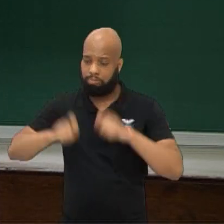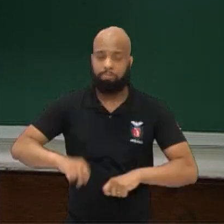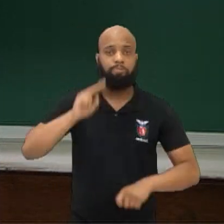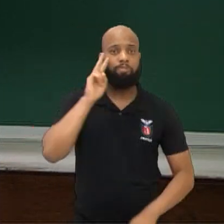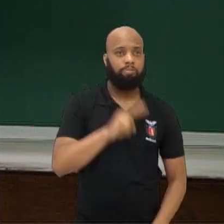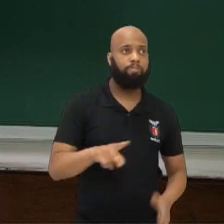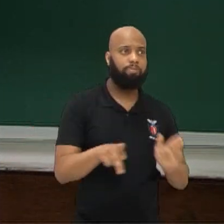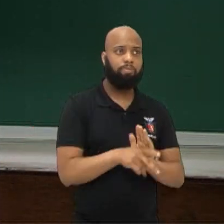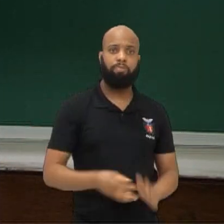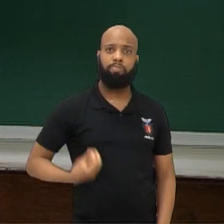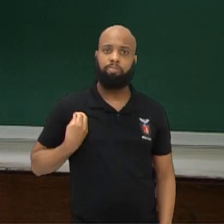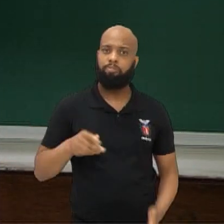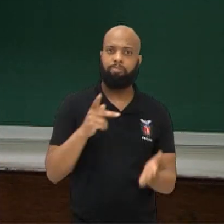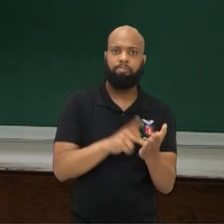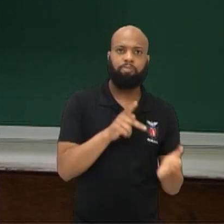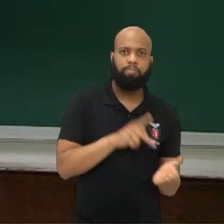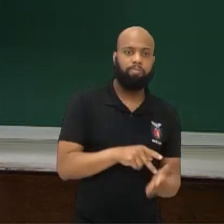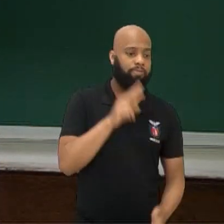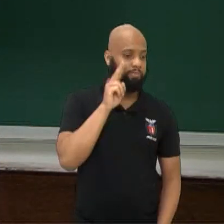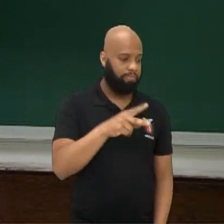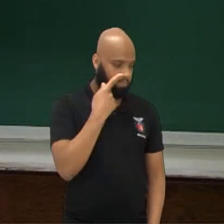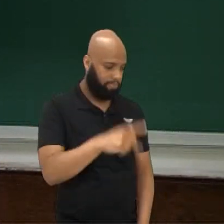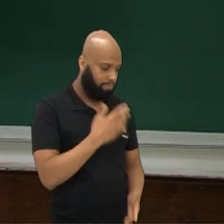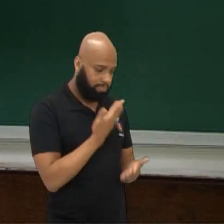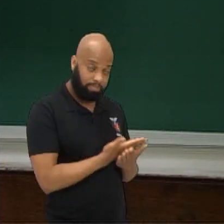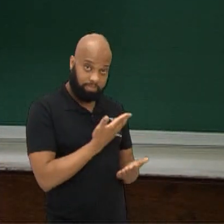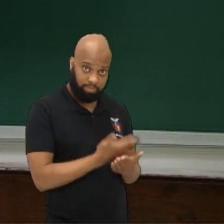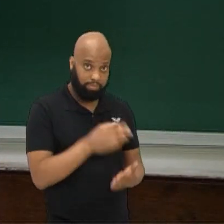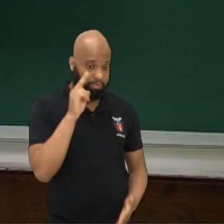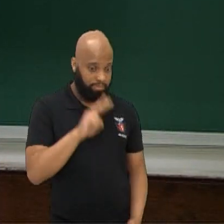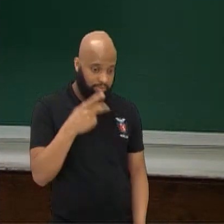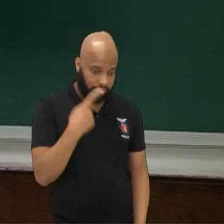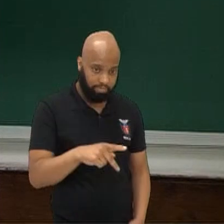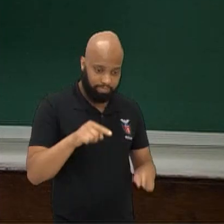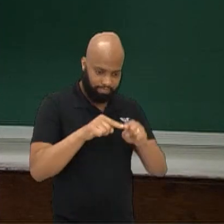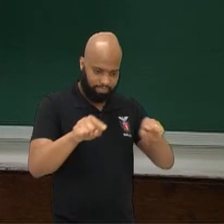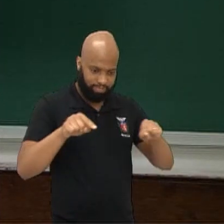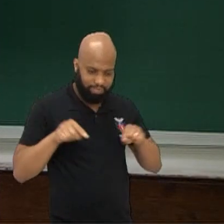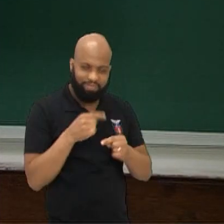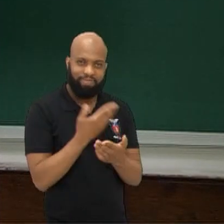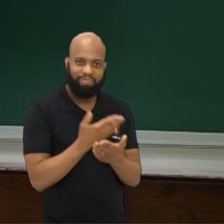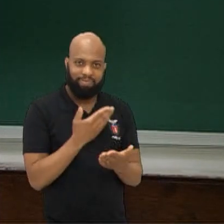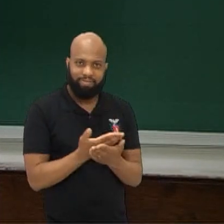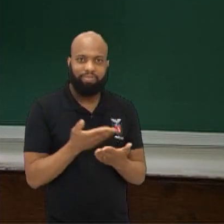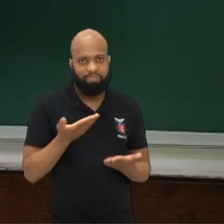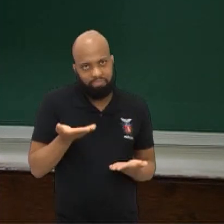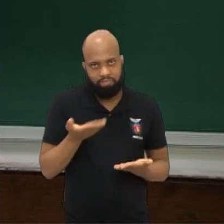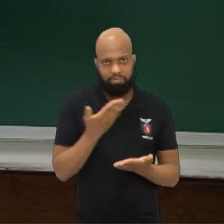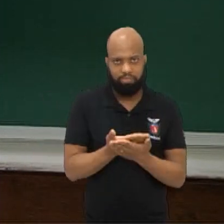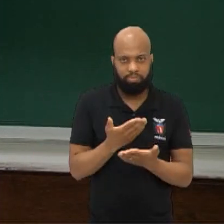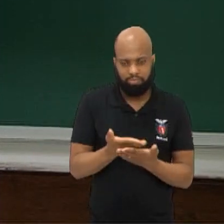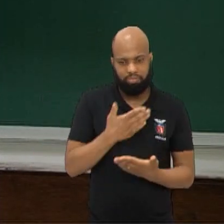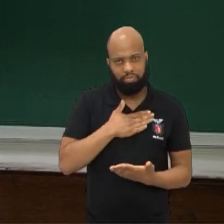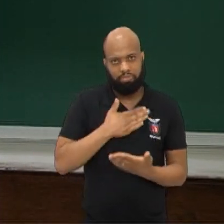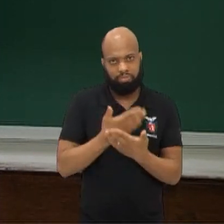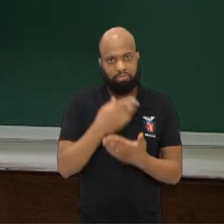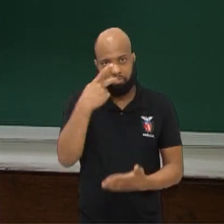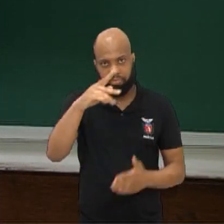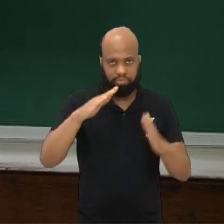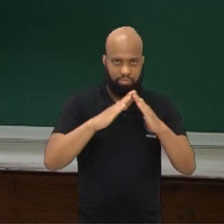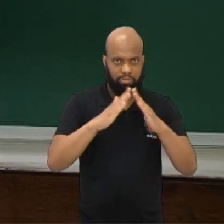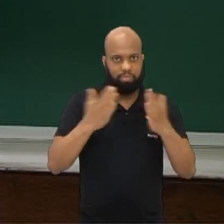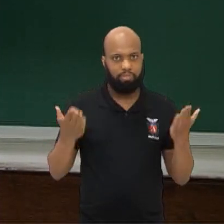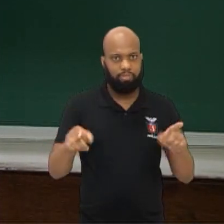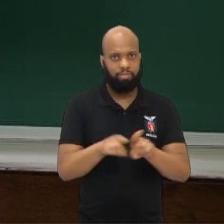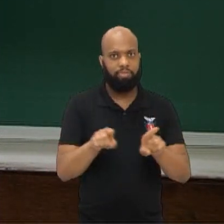vai praticar uma coisa que você viu aqui na aula, né? Aqui na sala de aula, aqui na aula, né? Na minha aula em casa, na minha